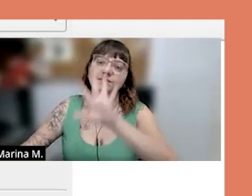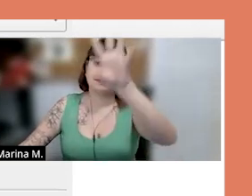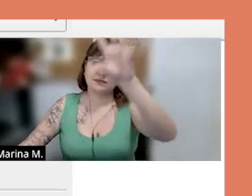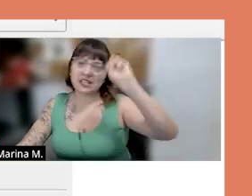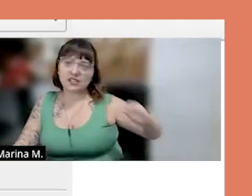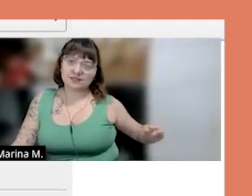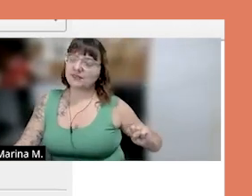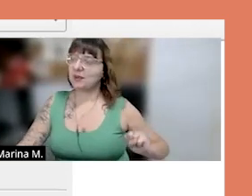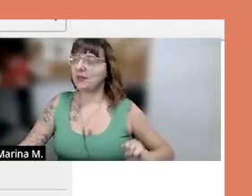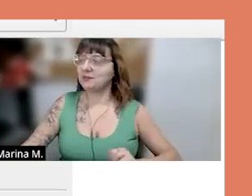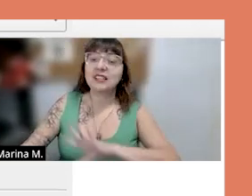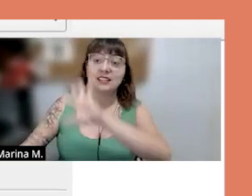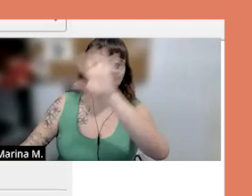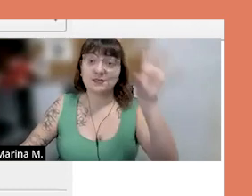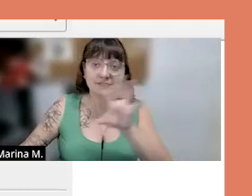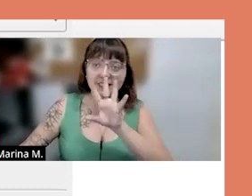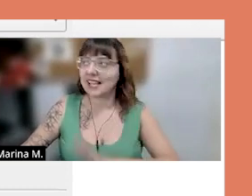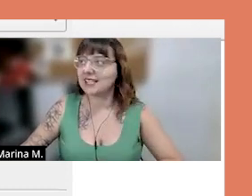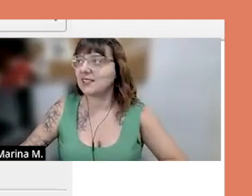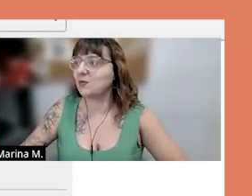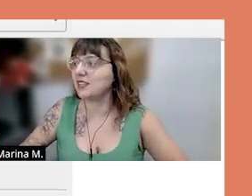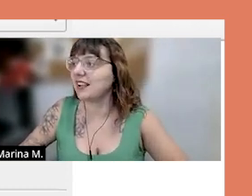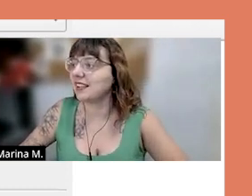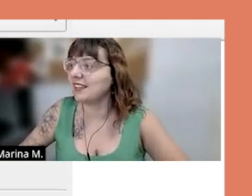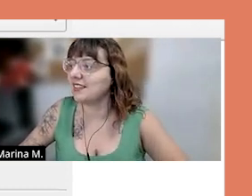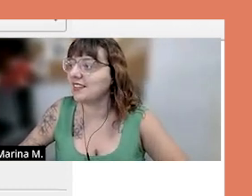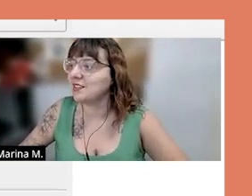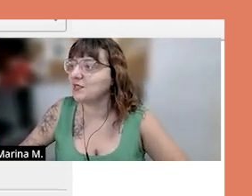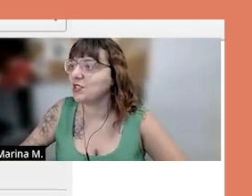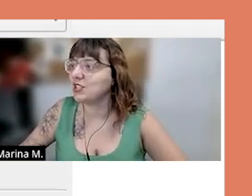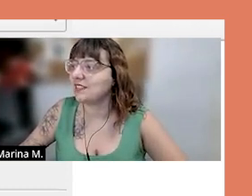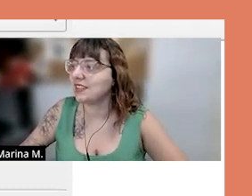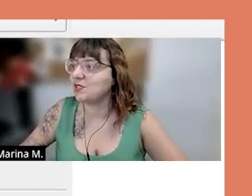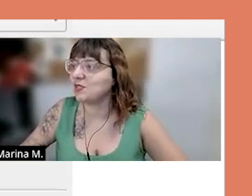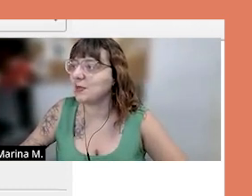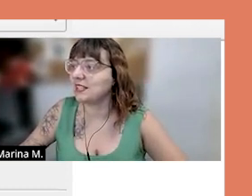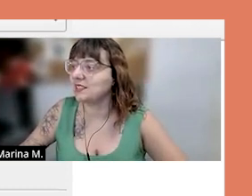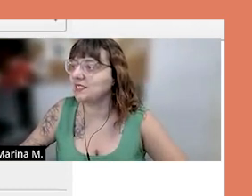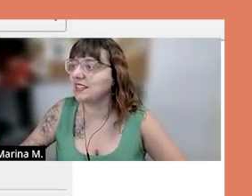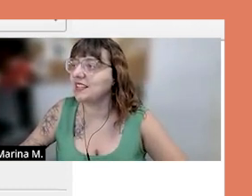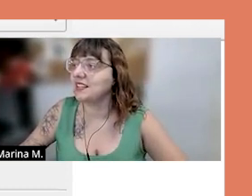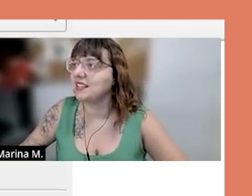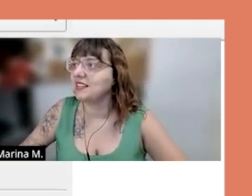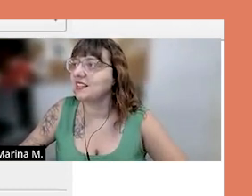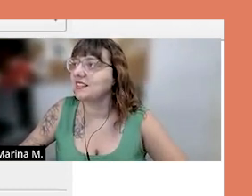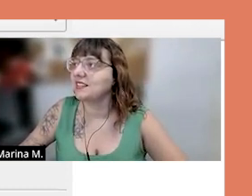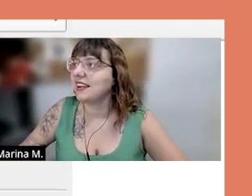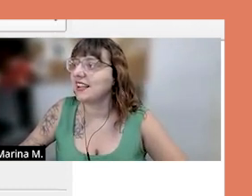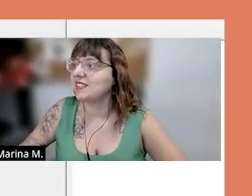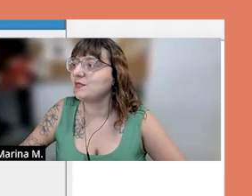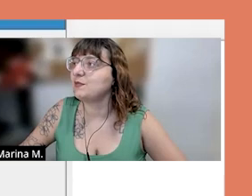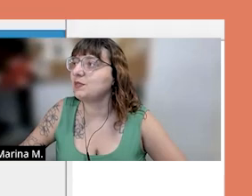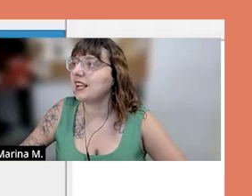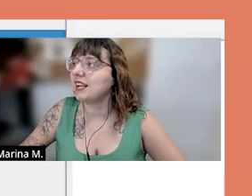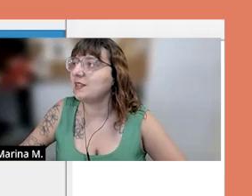Ah, tenho sim. Calma aí. Esquece o que tá aqui. Finge que estava aqui no desvio padrão.